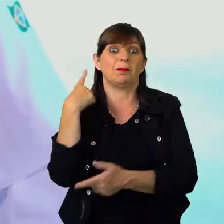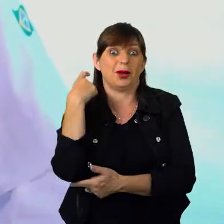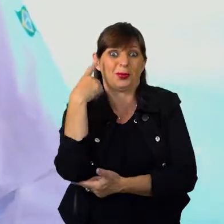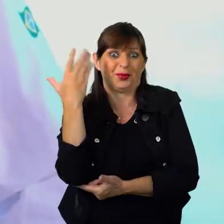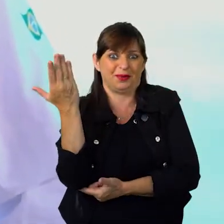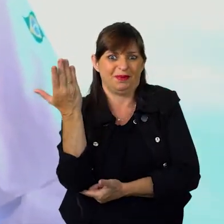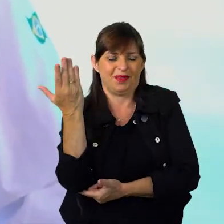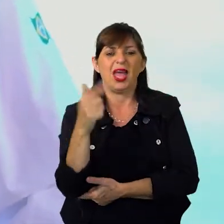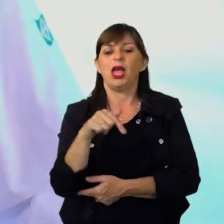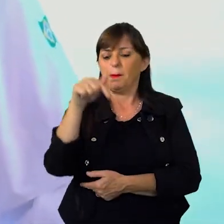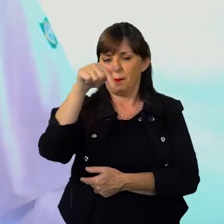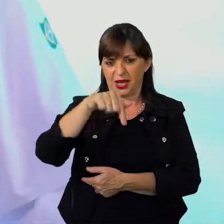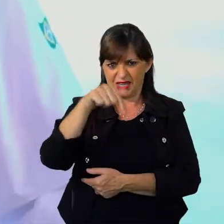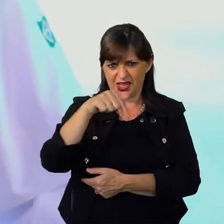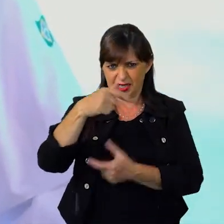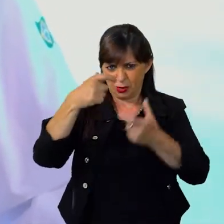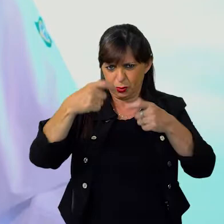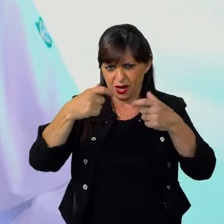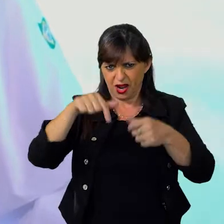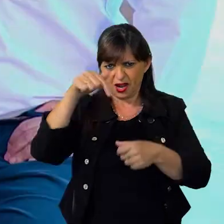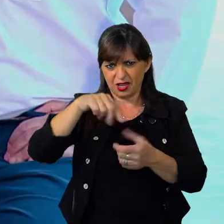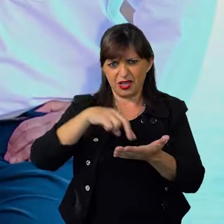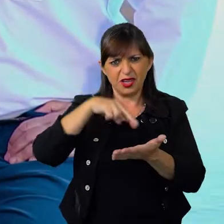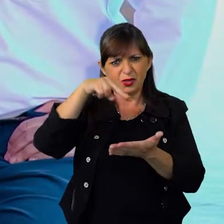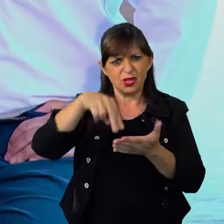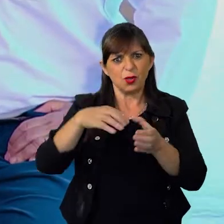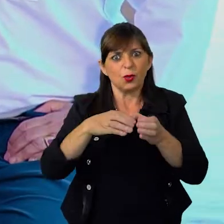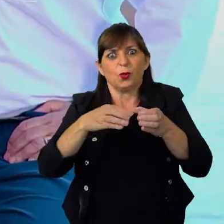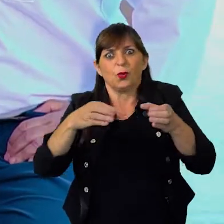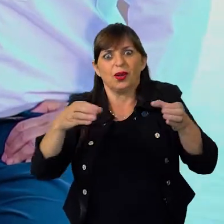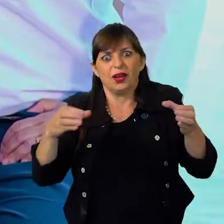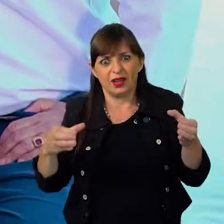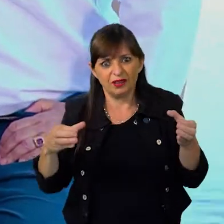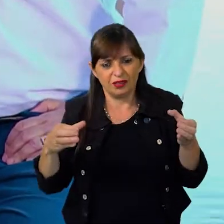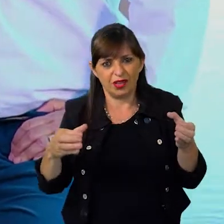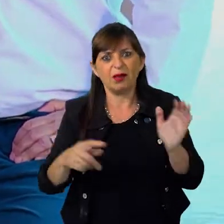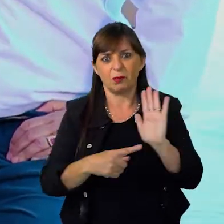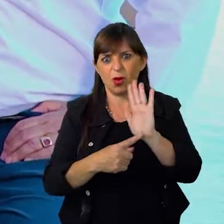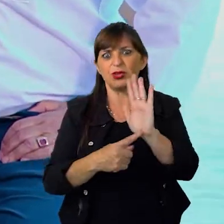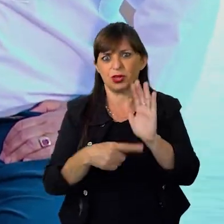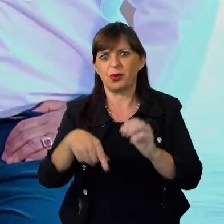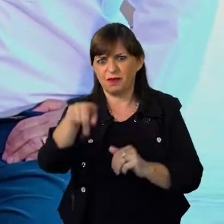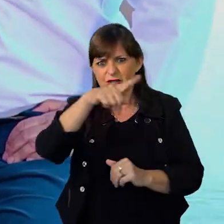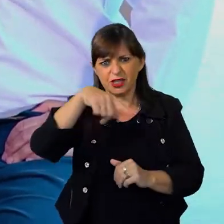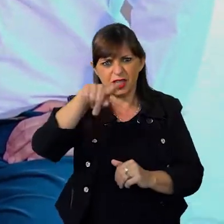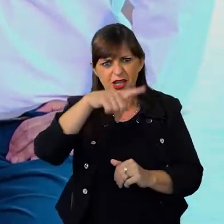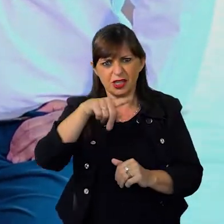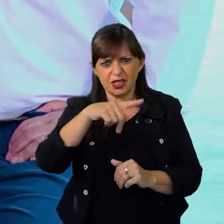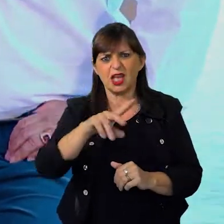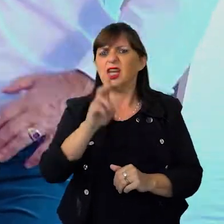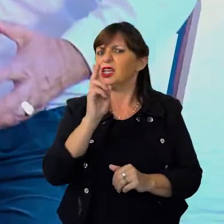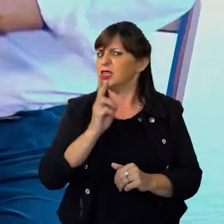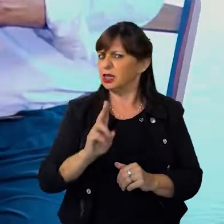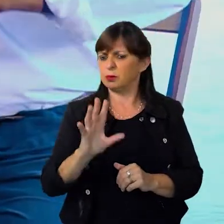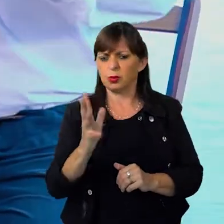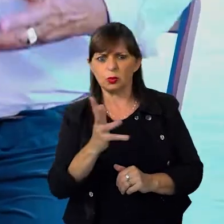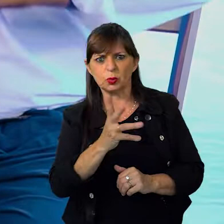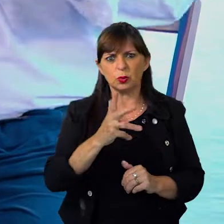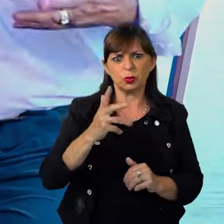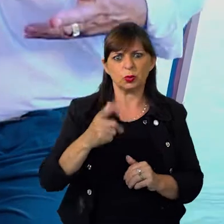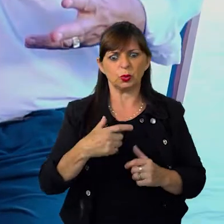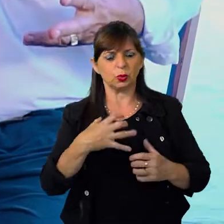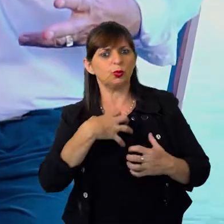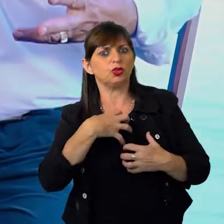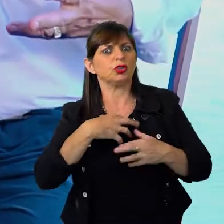todo um preparo quando você chegava próximo Salto Grande o prático avisava né temos um salto grande e aí